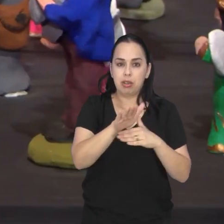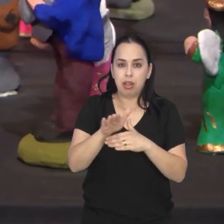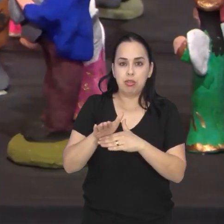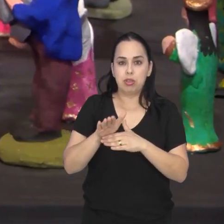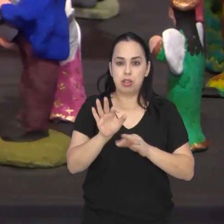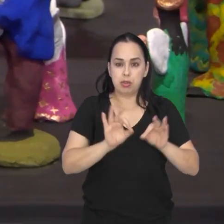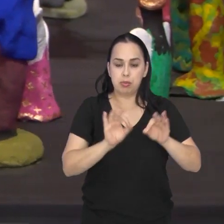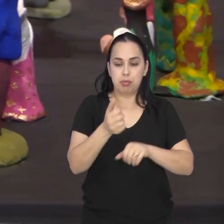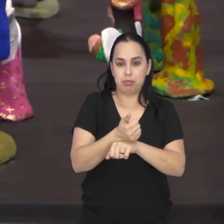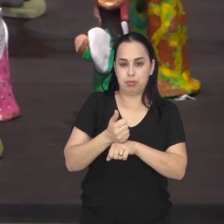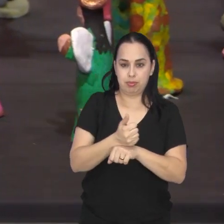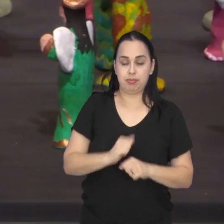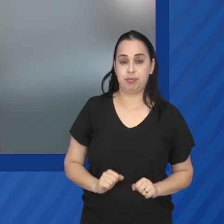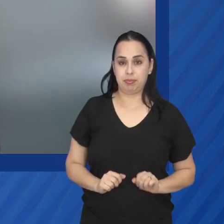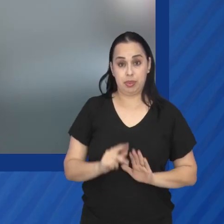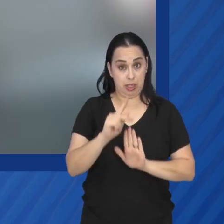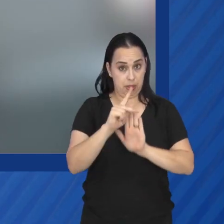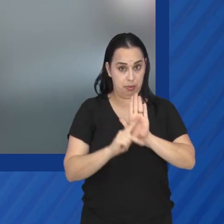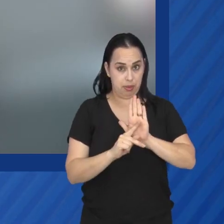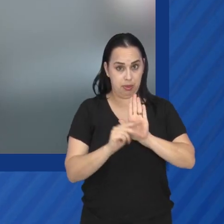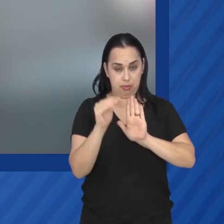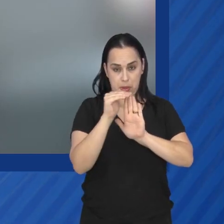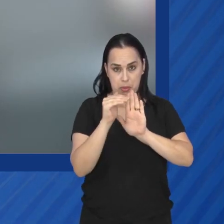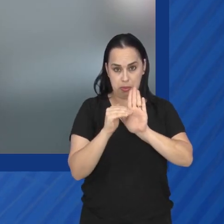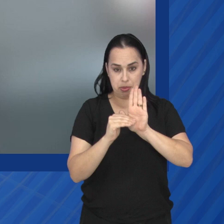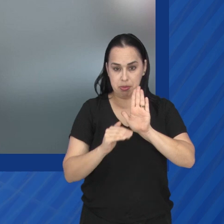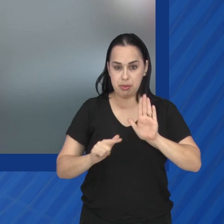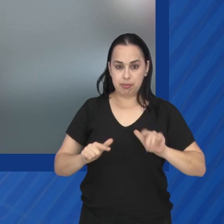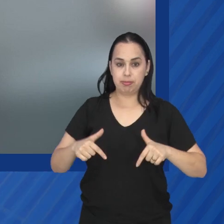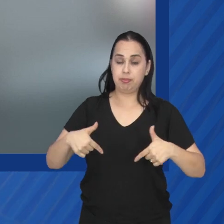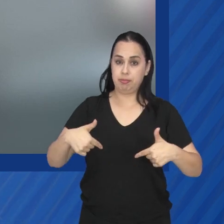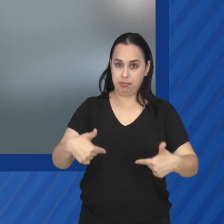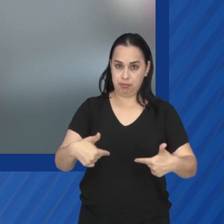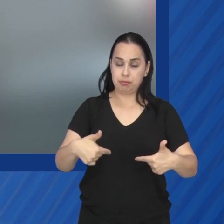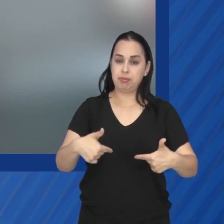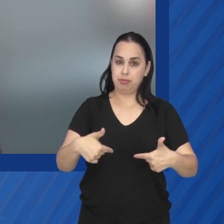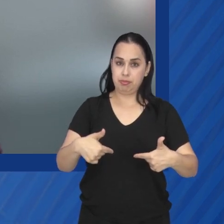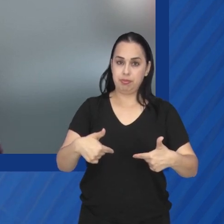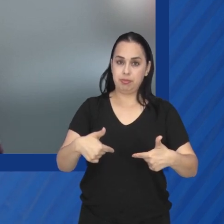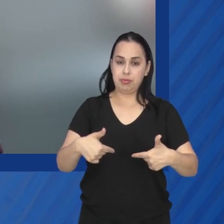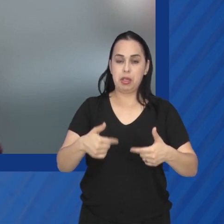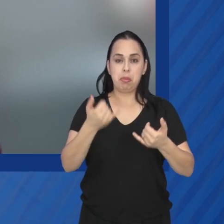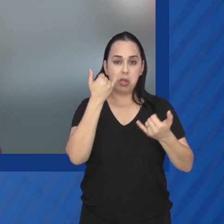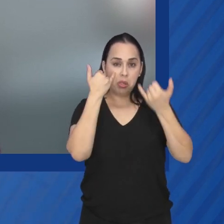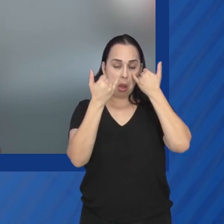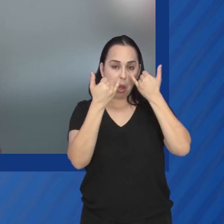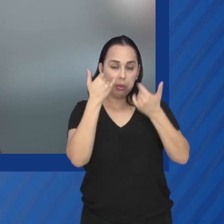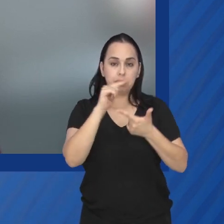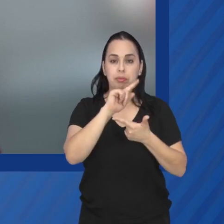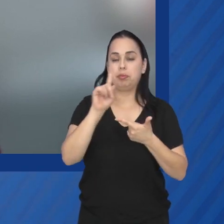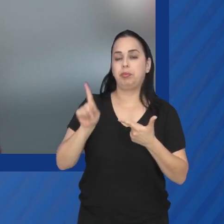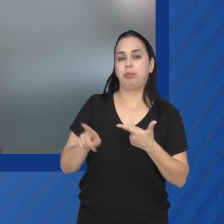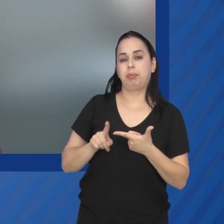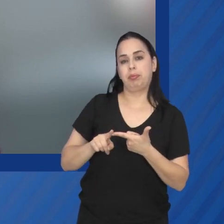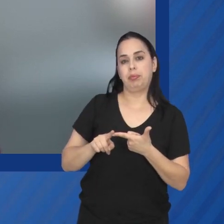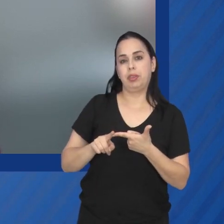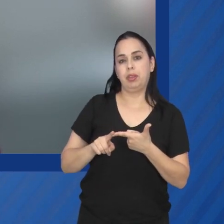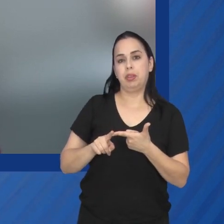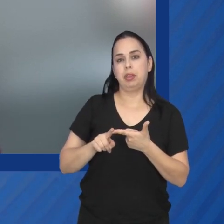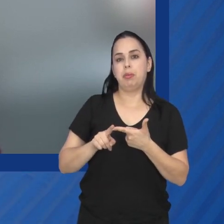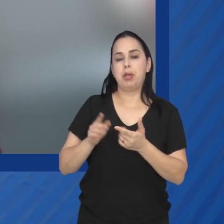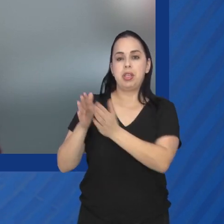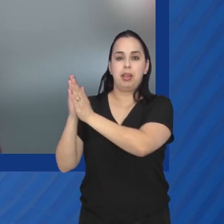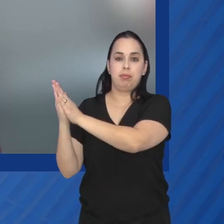dos profissionais dos museus. Dentro desse programa, nós temos uma série de ações, então, que podem ser ações formativas,